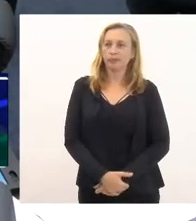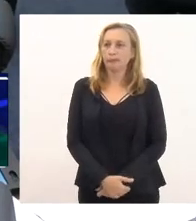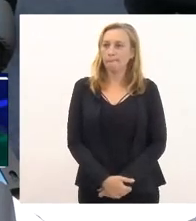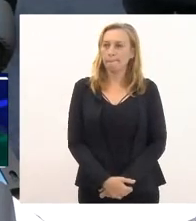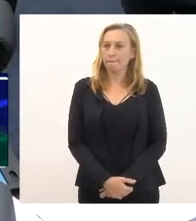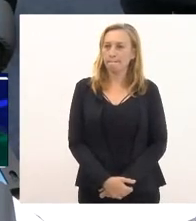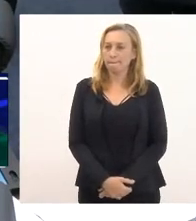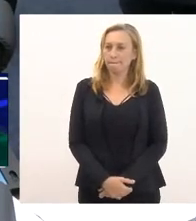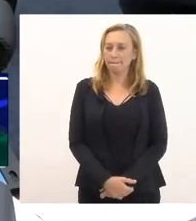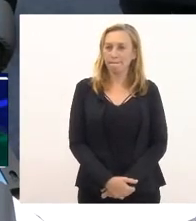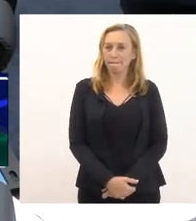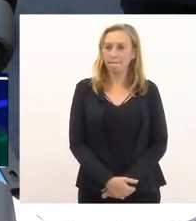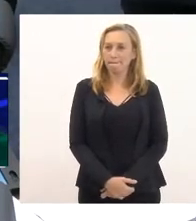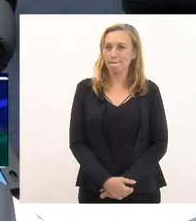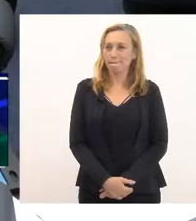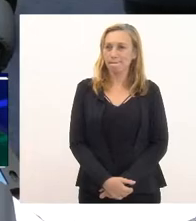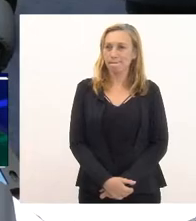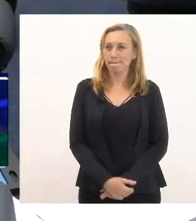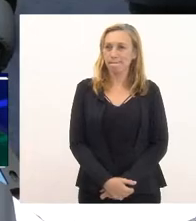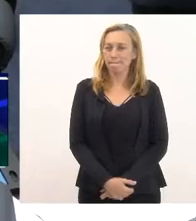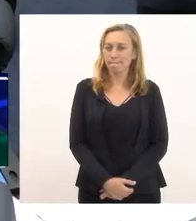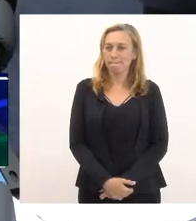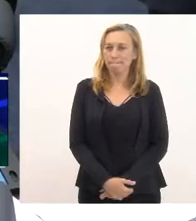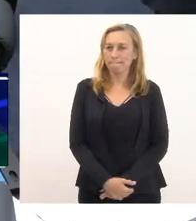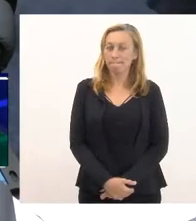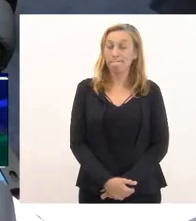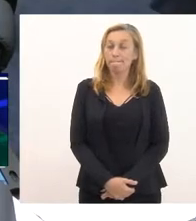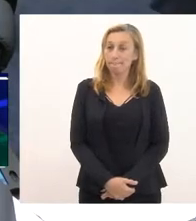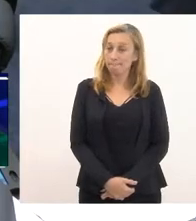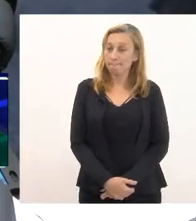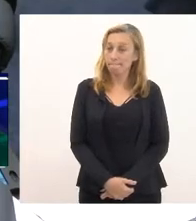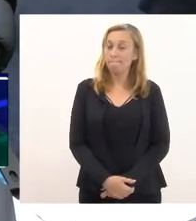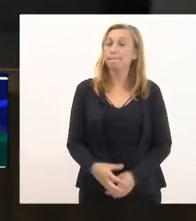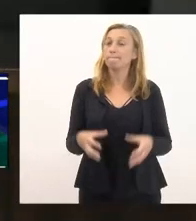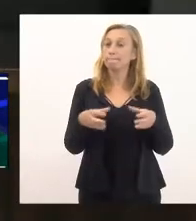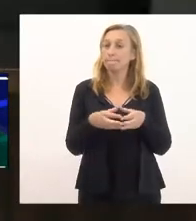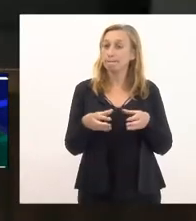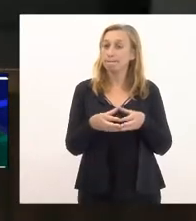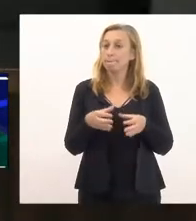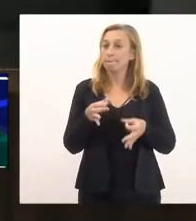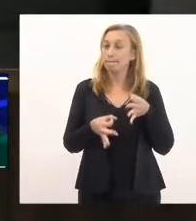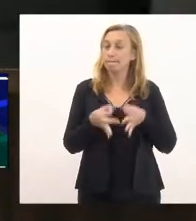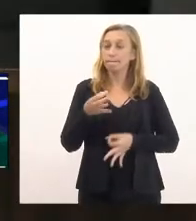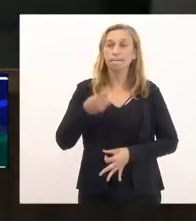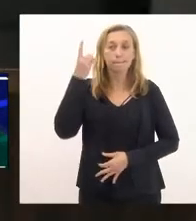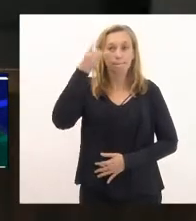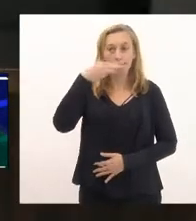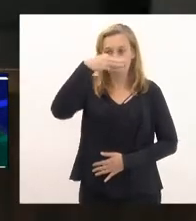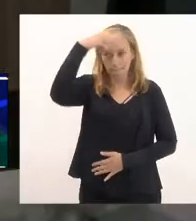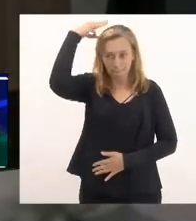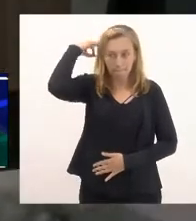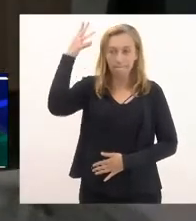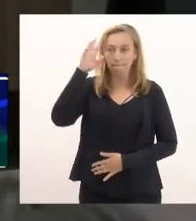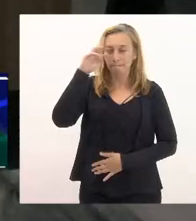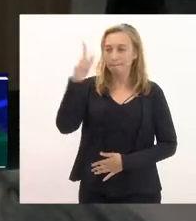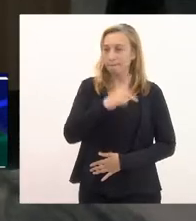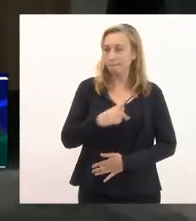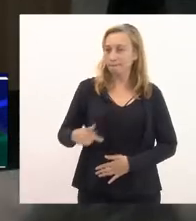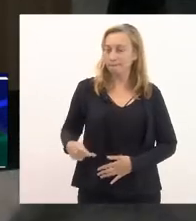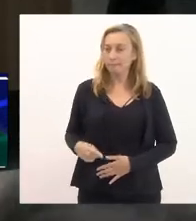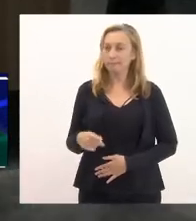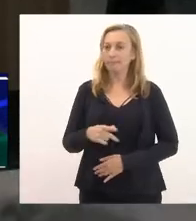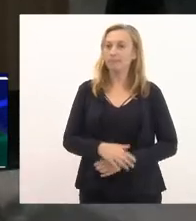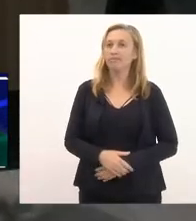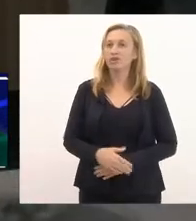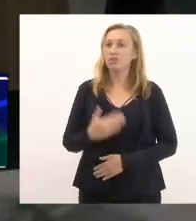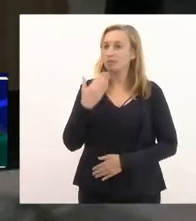Discutir só para, entendeu? Ninguém está falando nada. Para emitir parecer pela Comissão de Constituição e Justiça, deputado Márcio Pacheco. Senhor presidente, eu vou